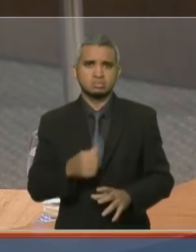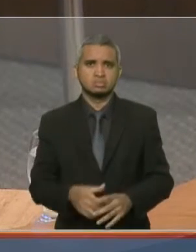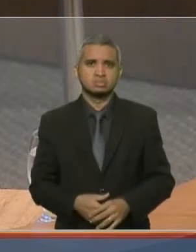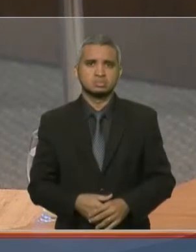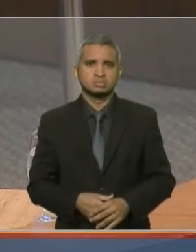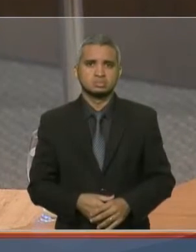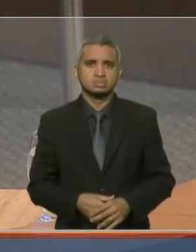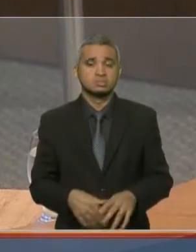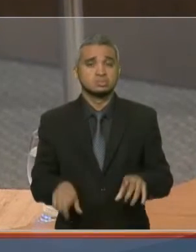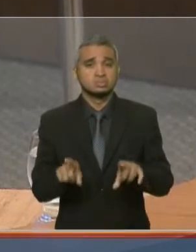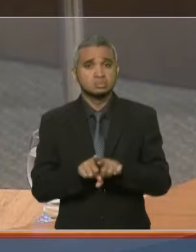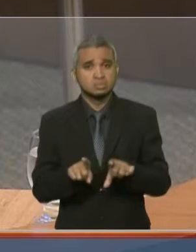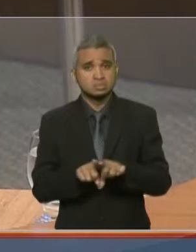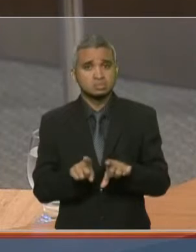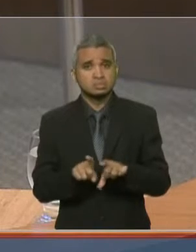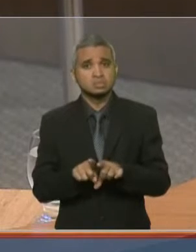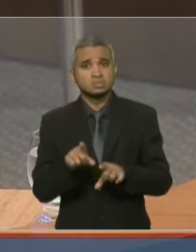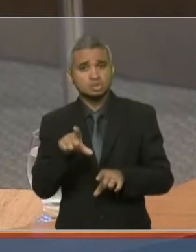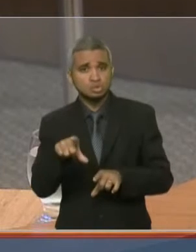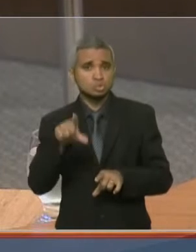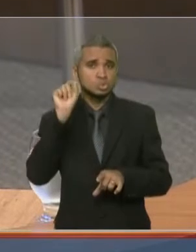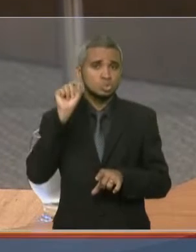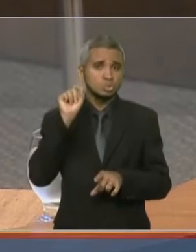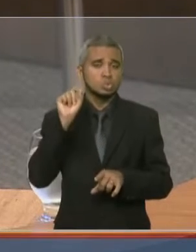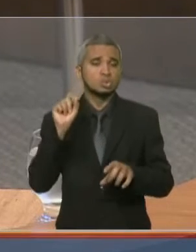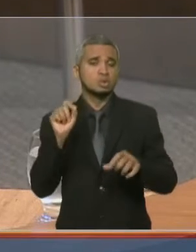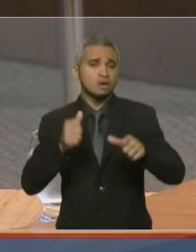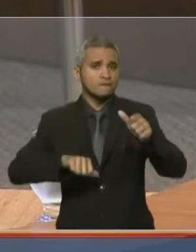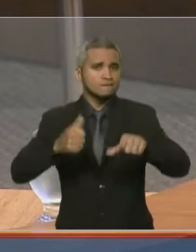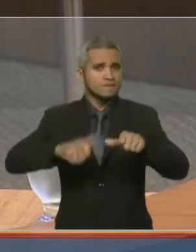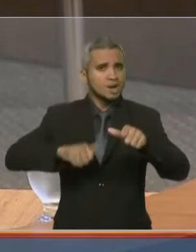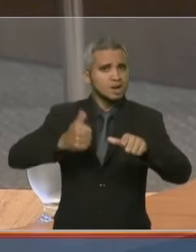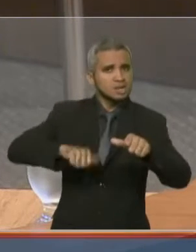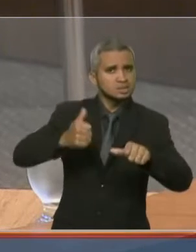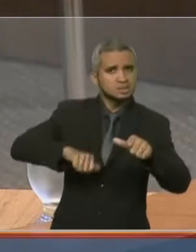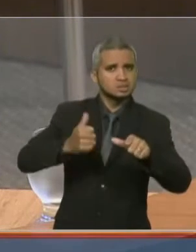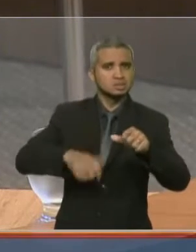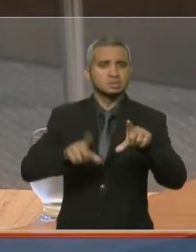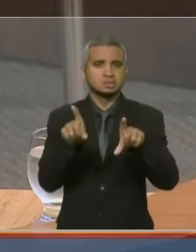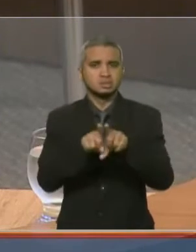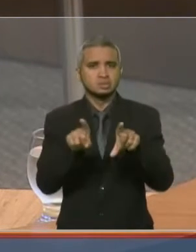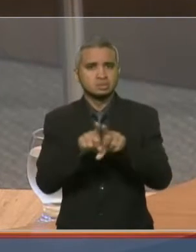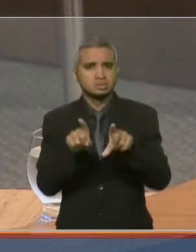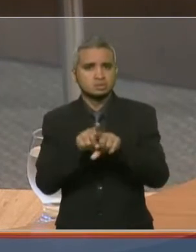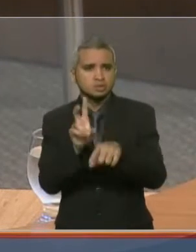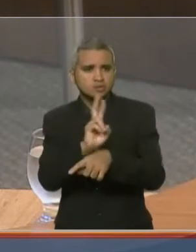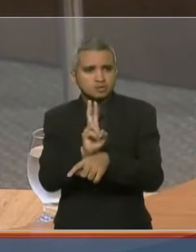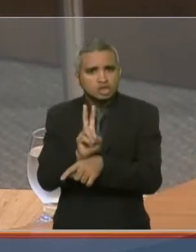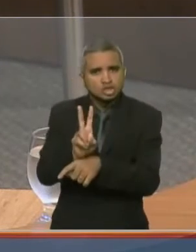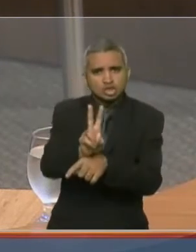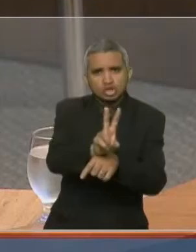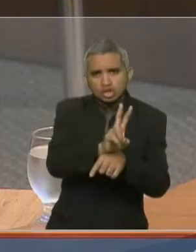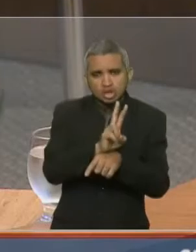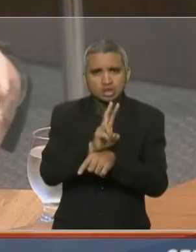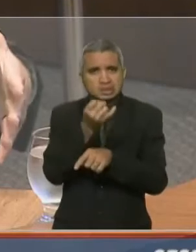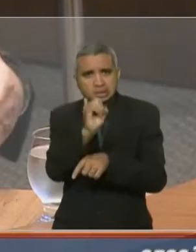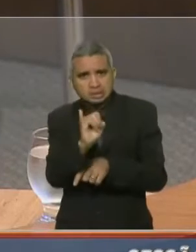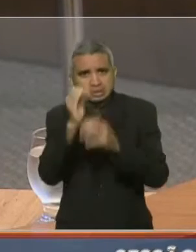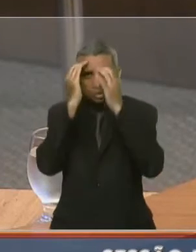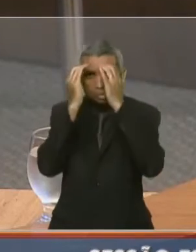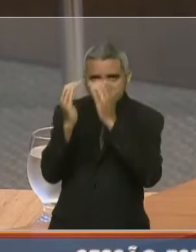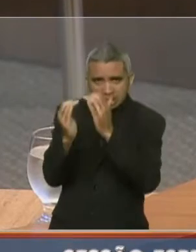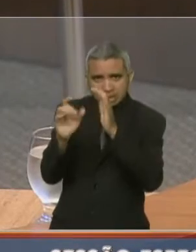na implementação, avaliação e monitoramento das políticas públicas. E aí nós temos